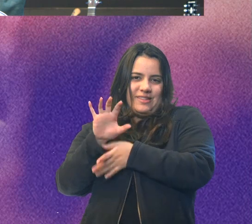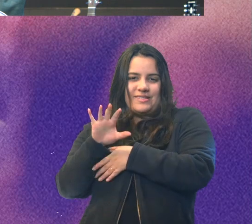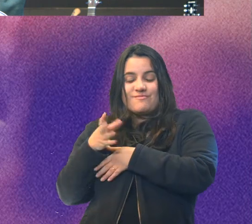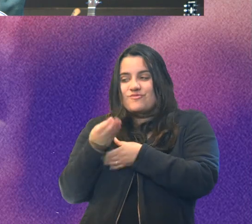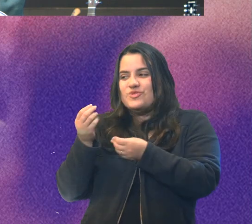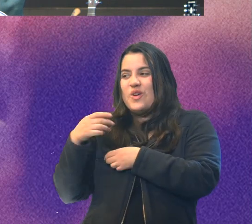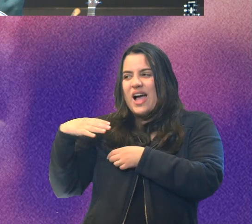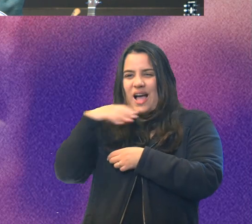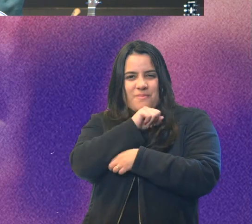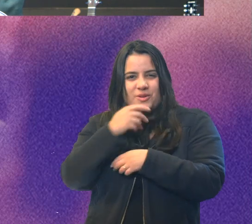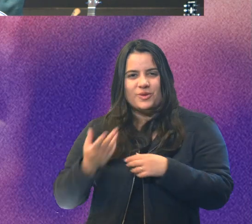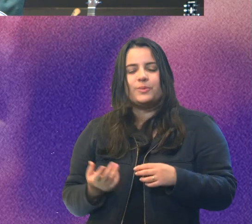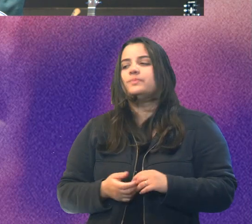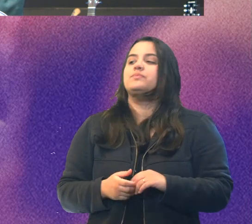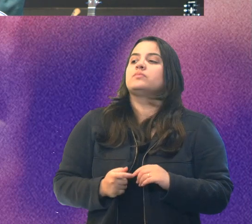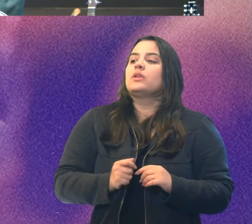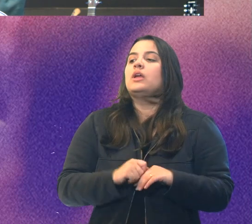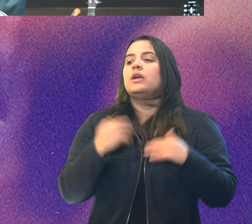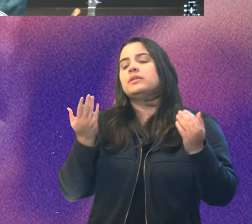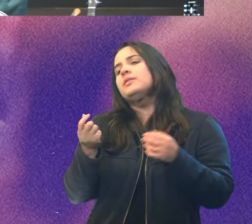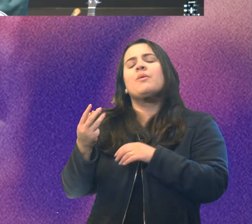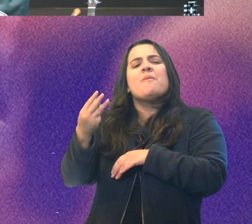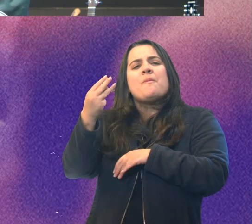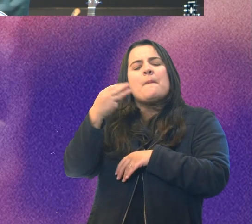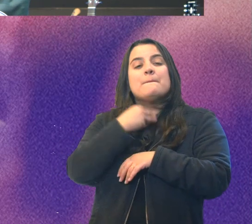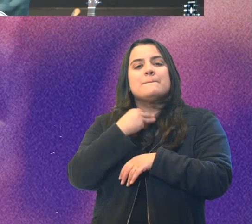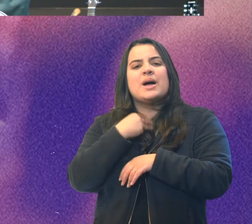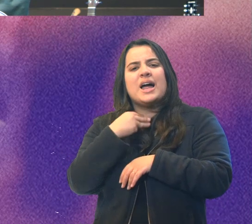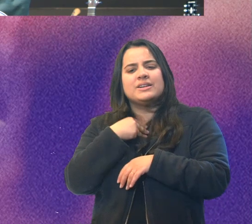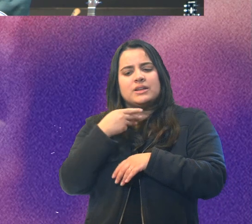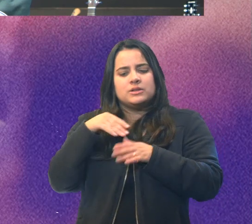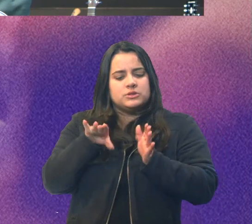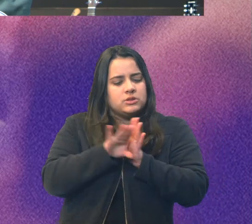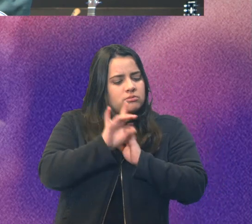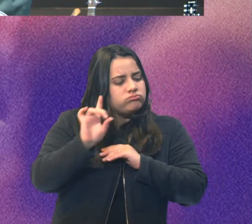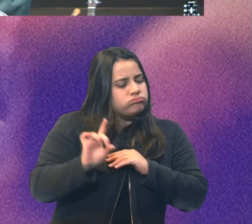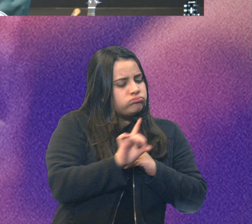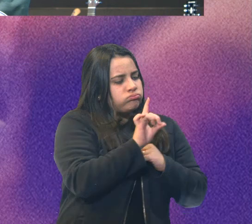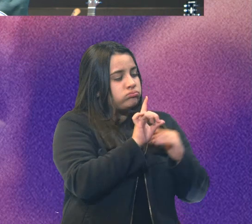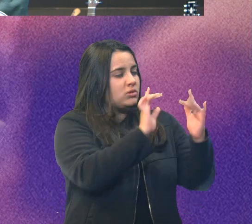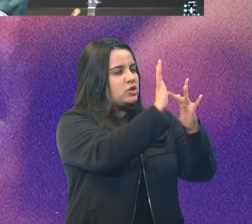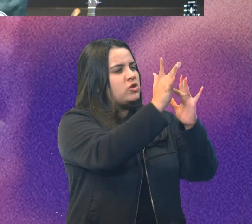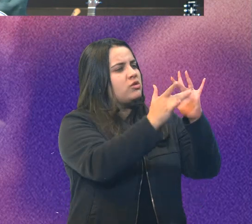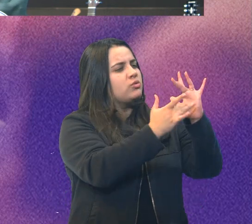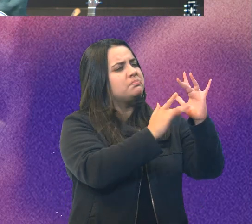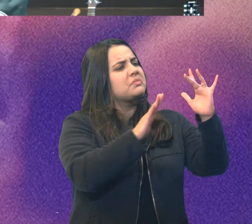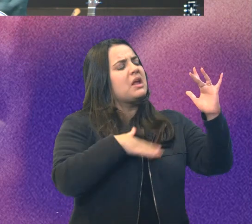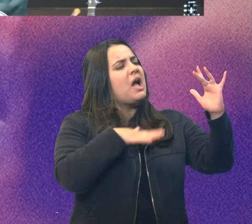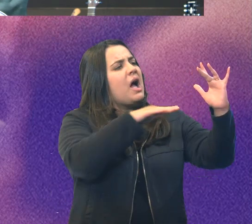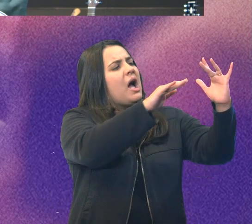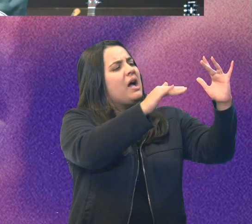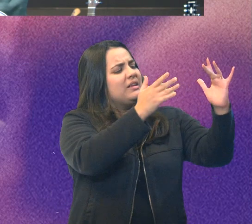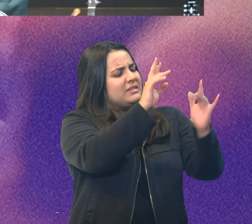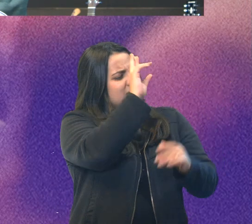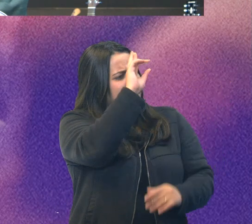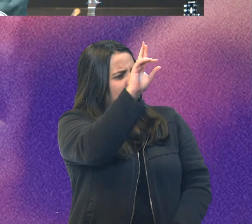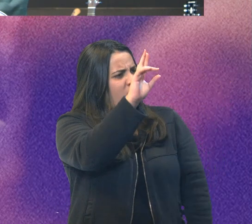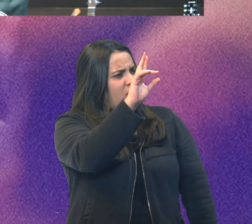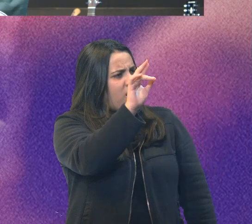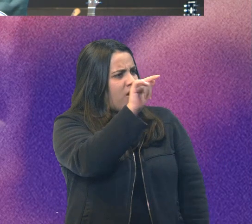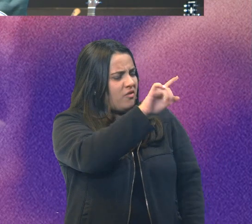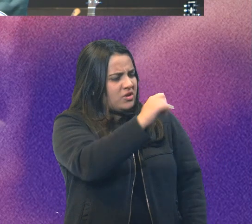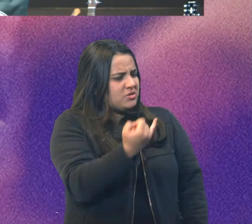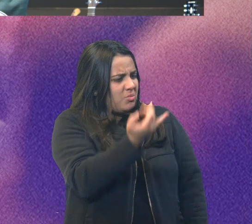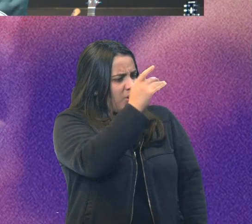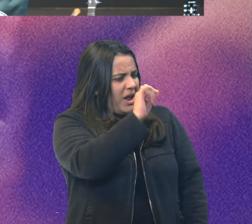Então, aproximando-se dele, perguntou: Senhor, não te importas que a minha irmã tenha me deixado sozinha